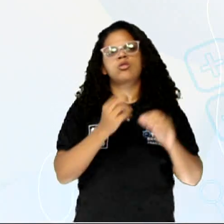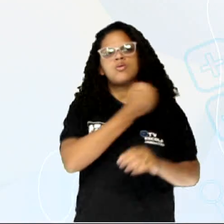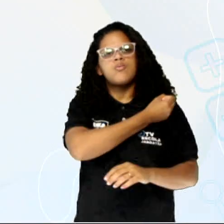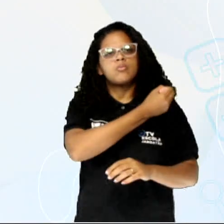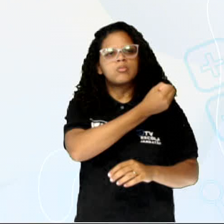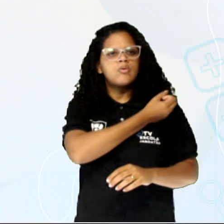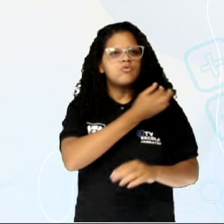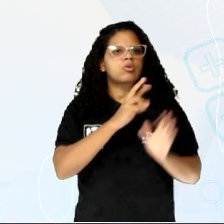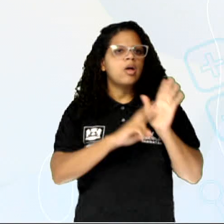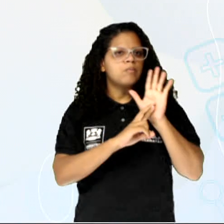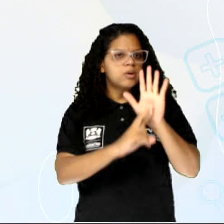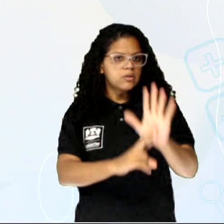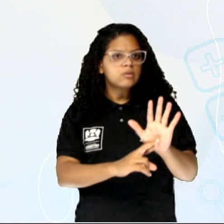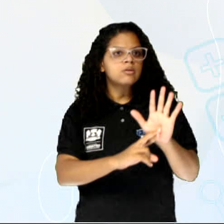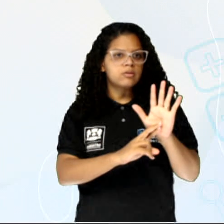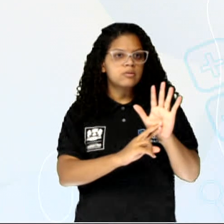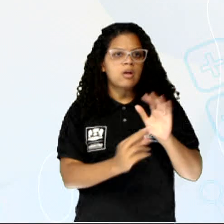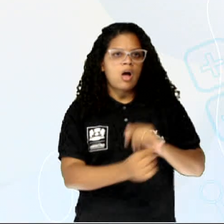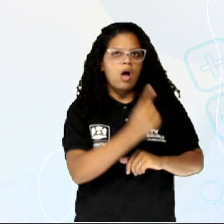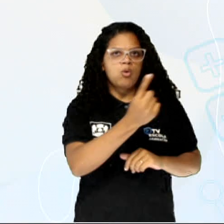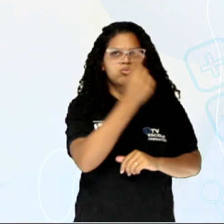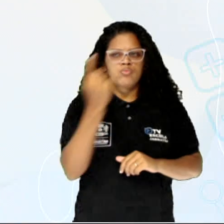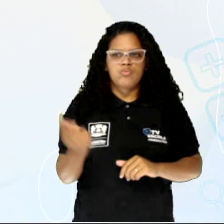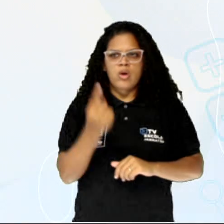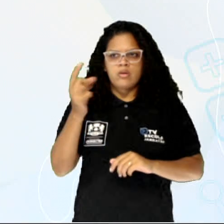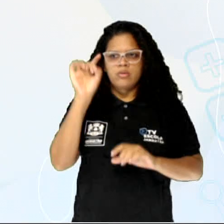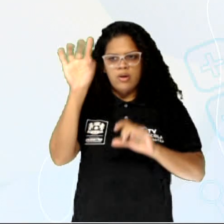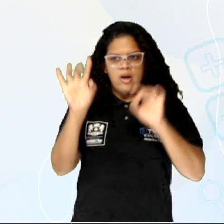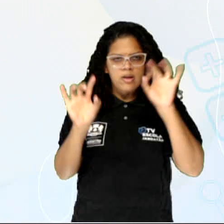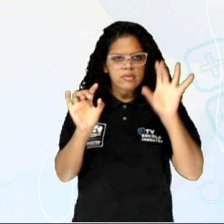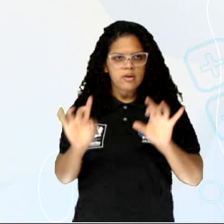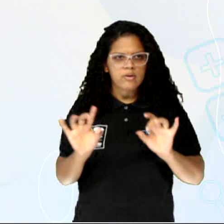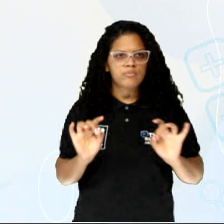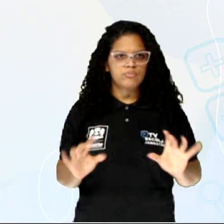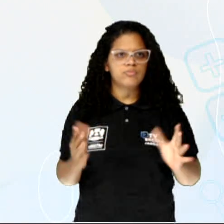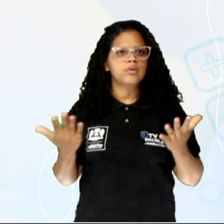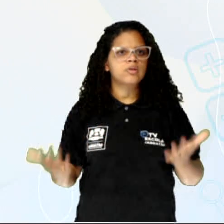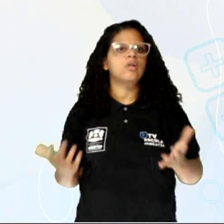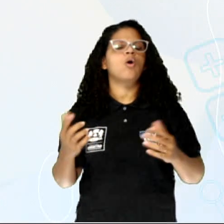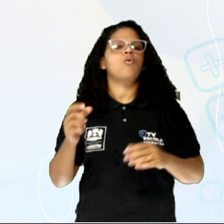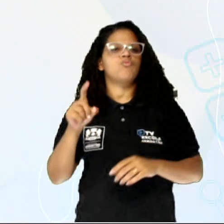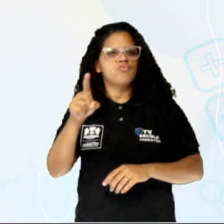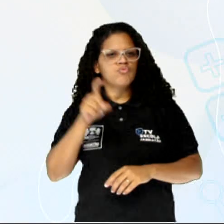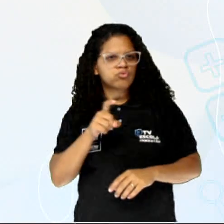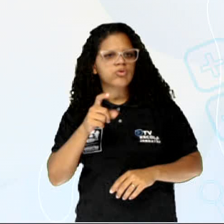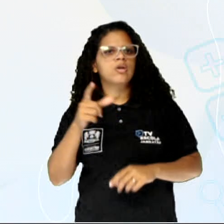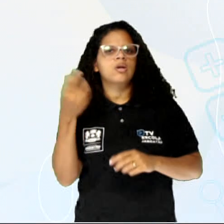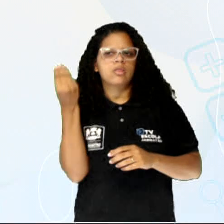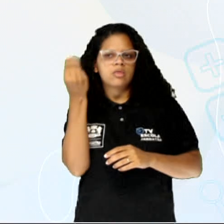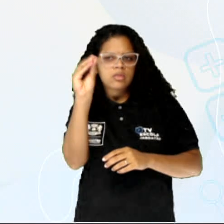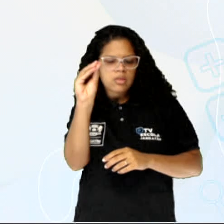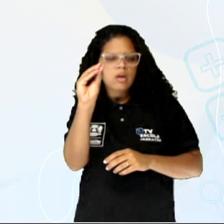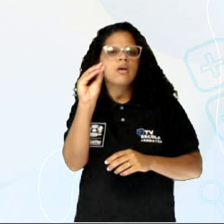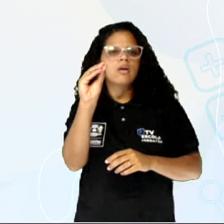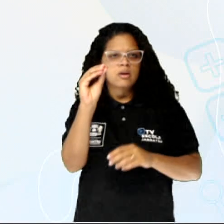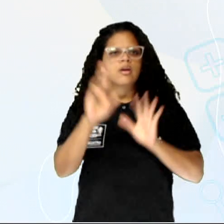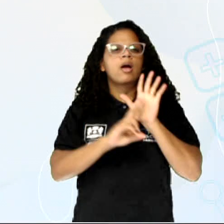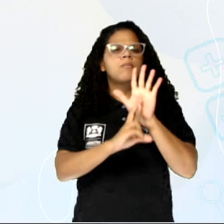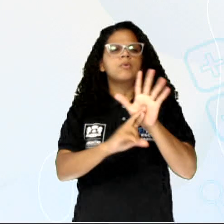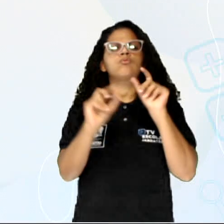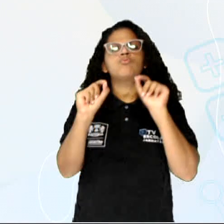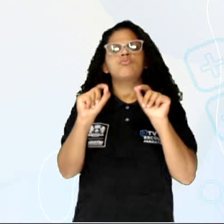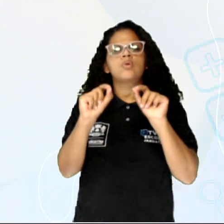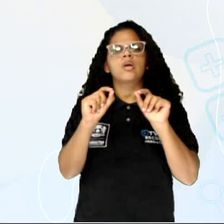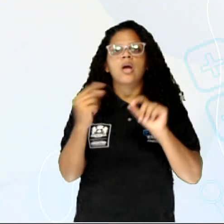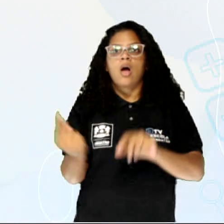As que estão sem adesivo possuem a mesma altura, tá? Aqui eu já coloquei o x, onde esse x ele representa a altura